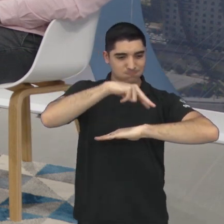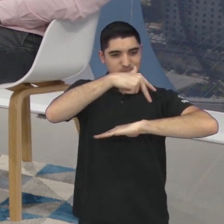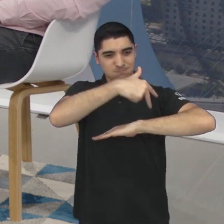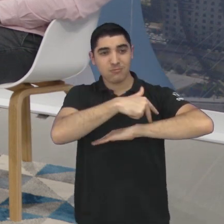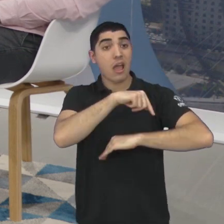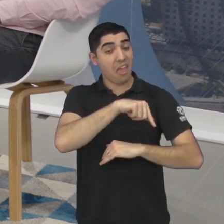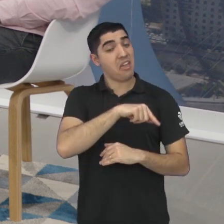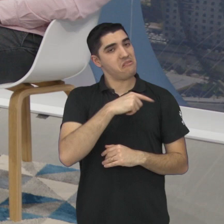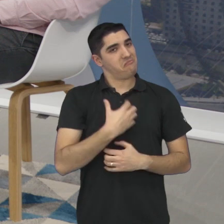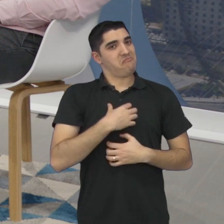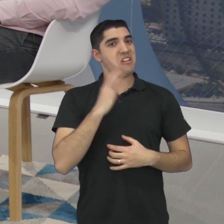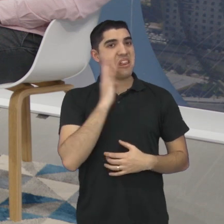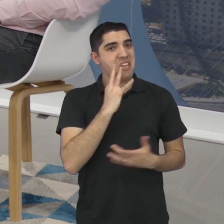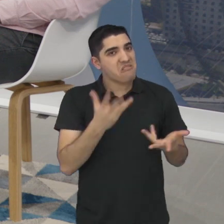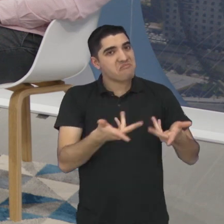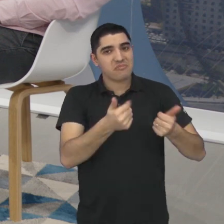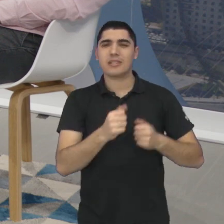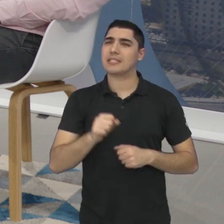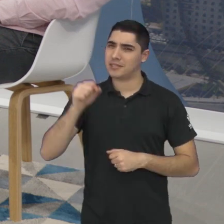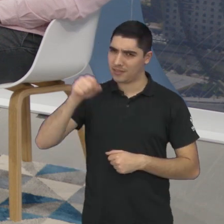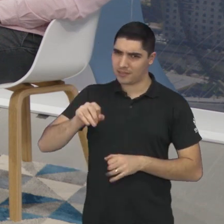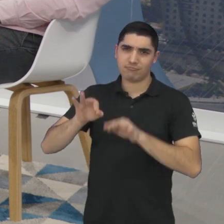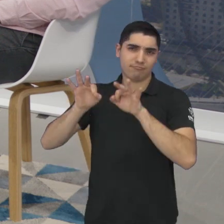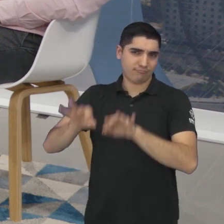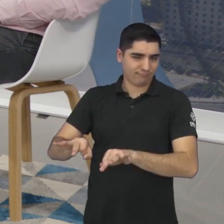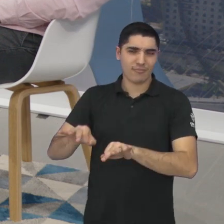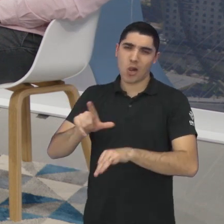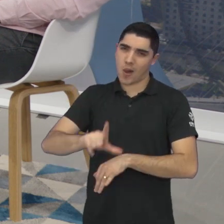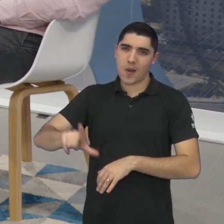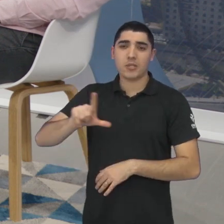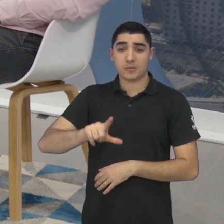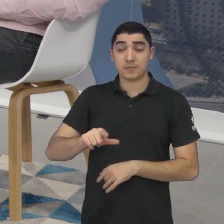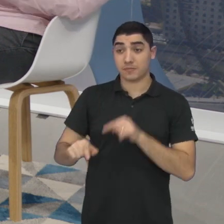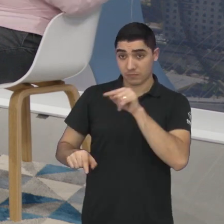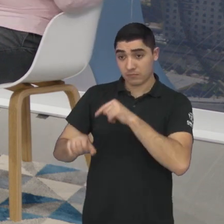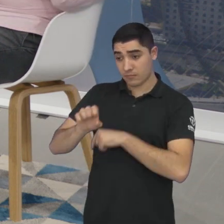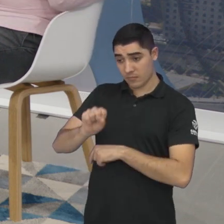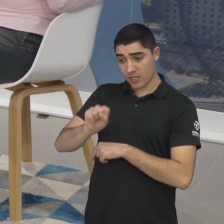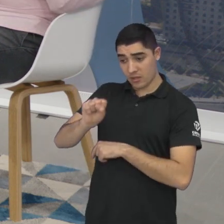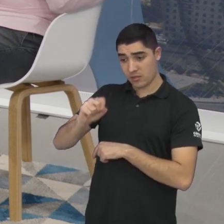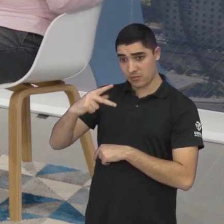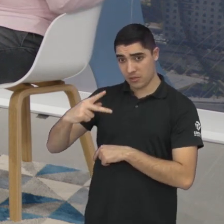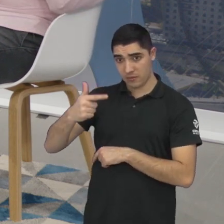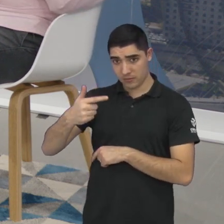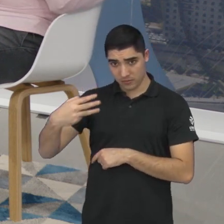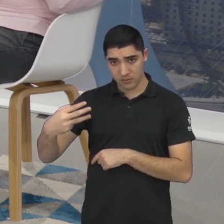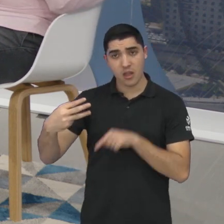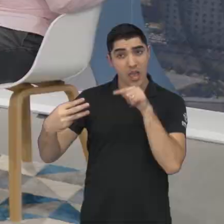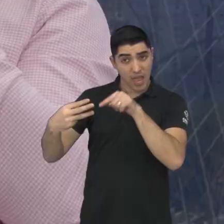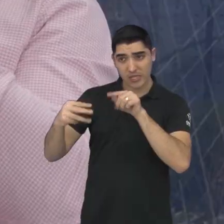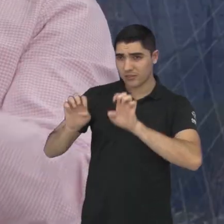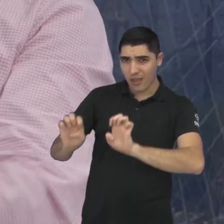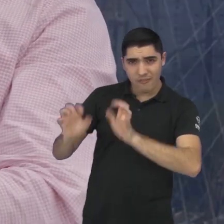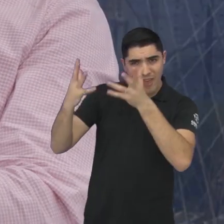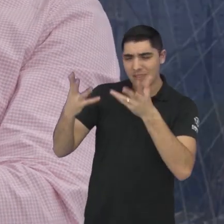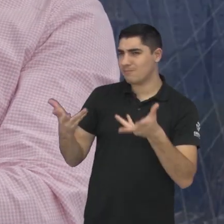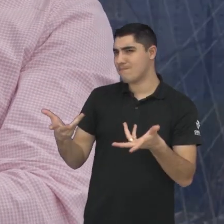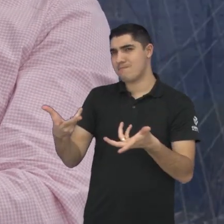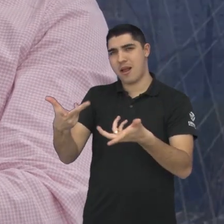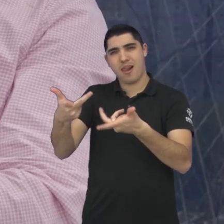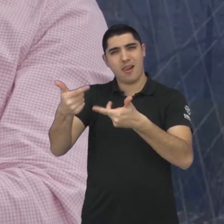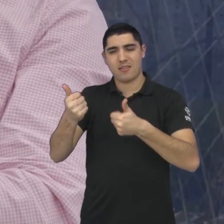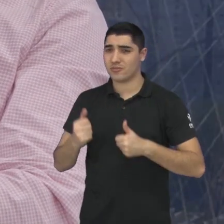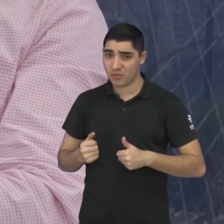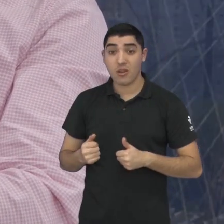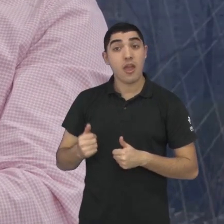dúvida é daquelas coisas que marca a gente, né? Com certeza. O SSP, no Summer Space Program, é um evento